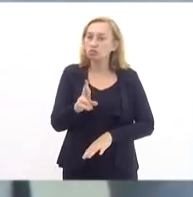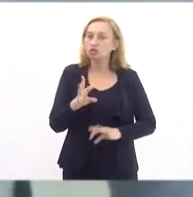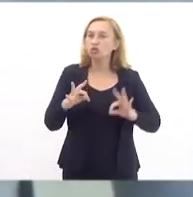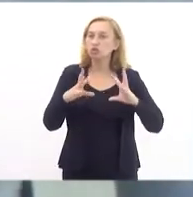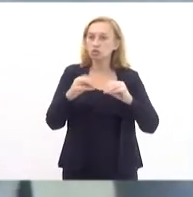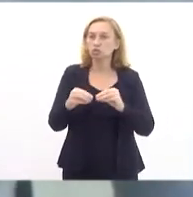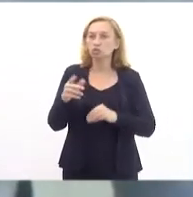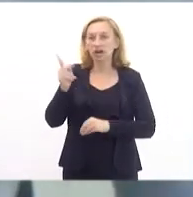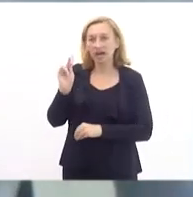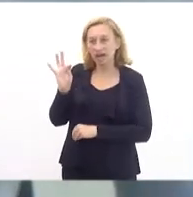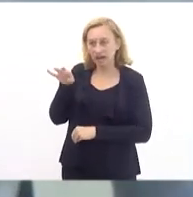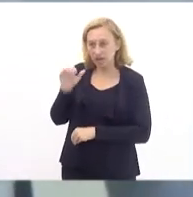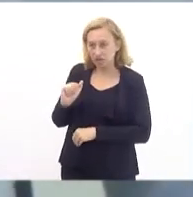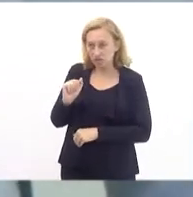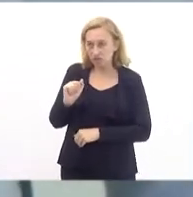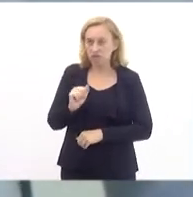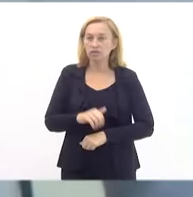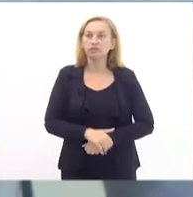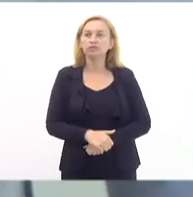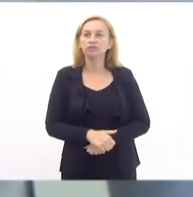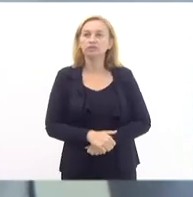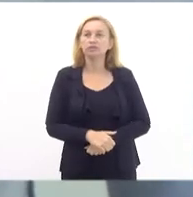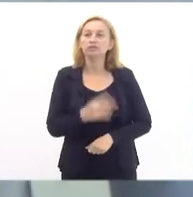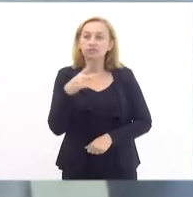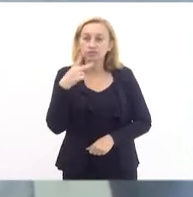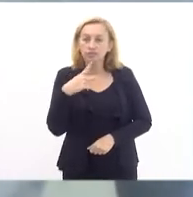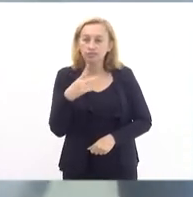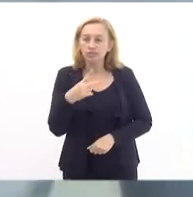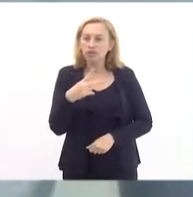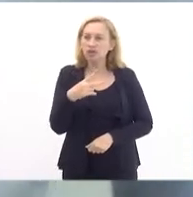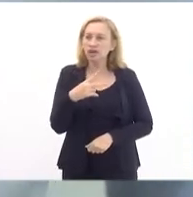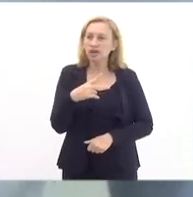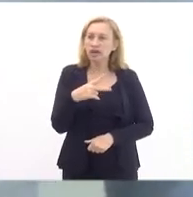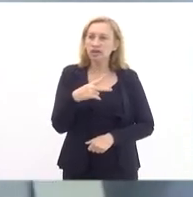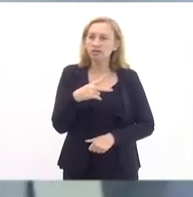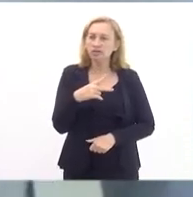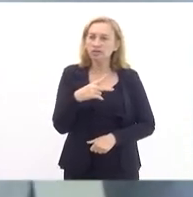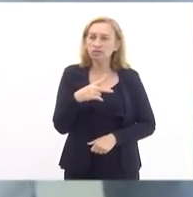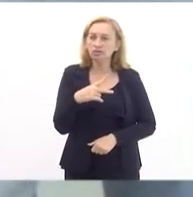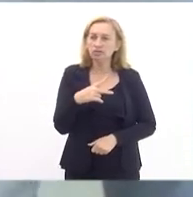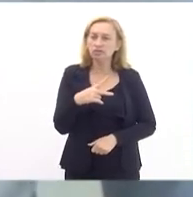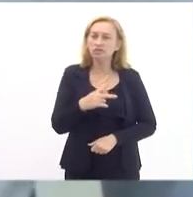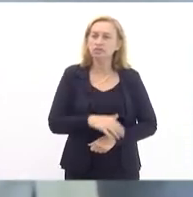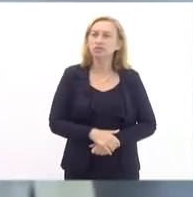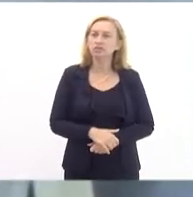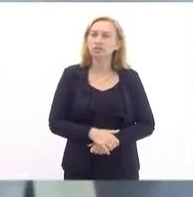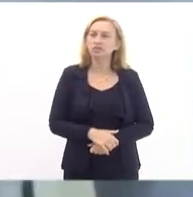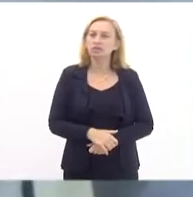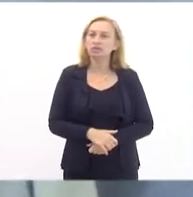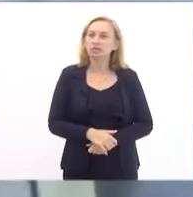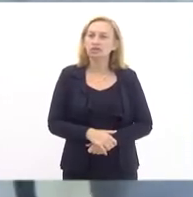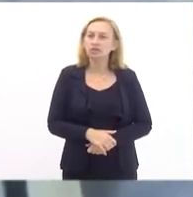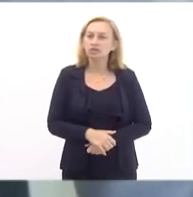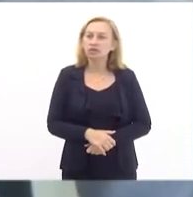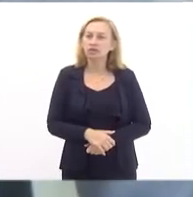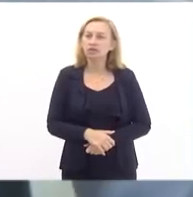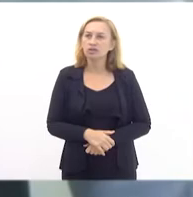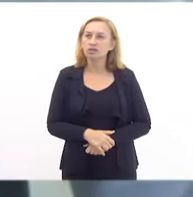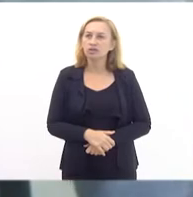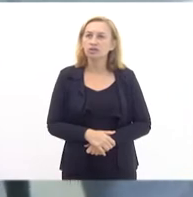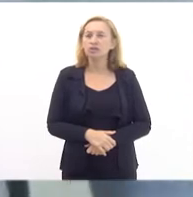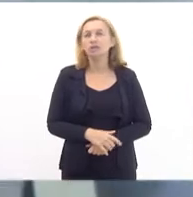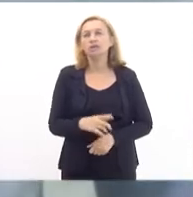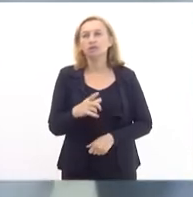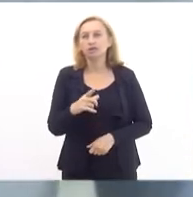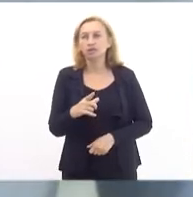as informações precisas, dizendo que o transporte piorou e piorou muito. E que não se teve aumento